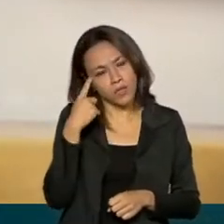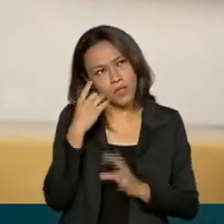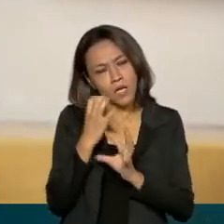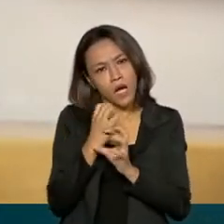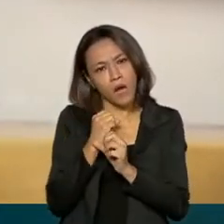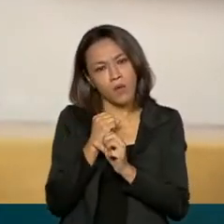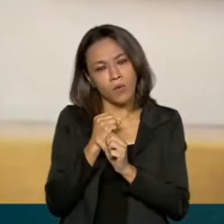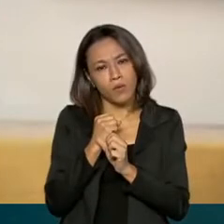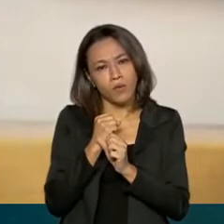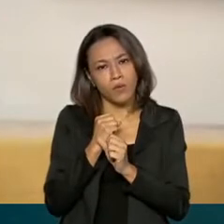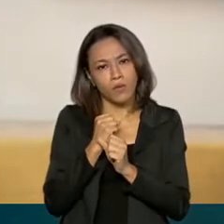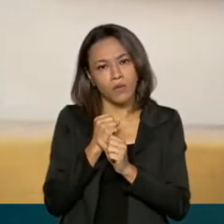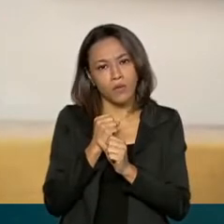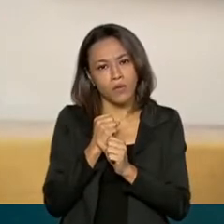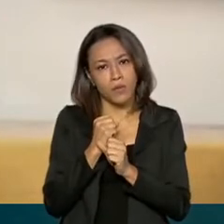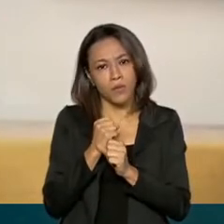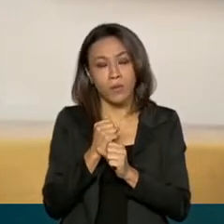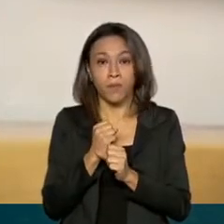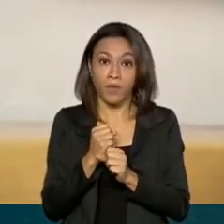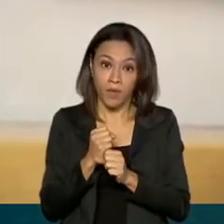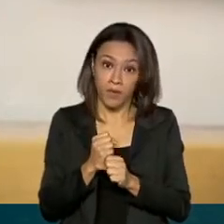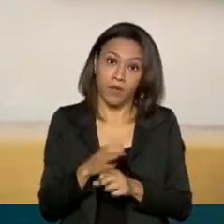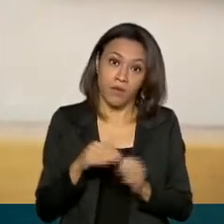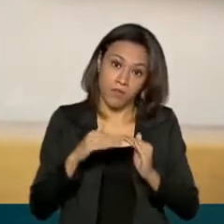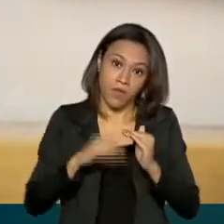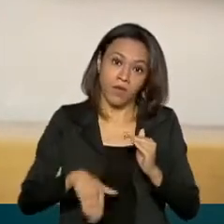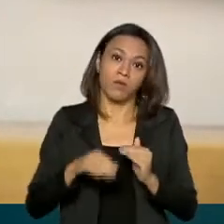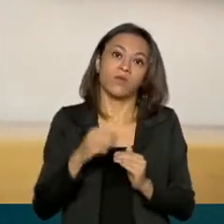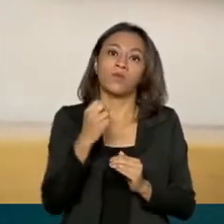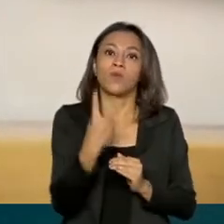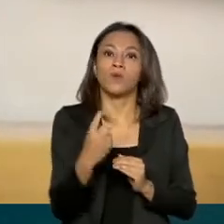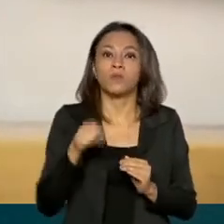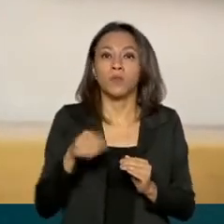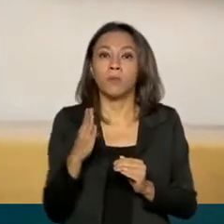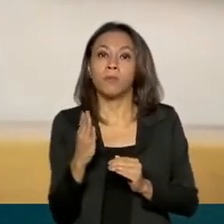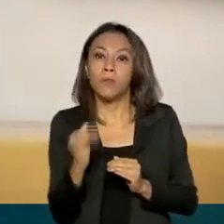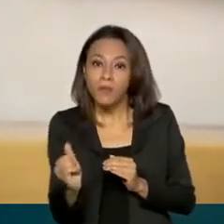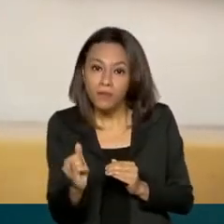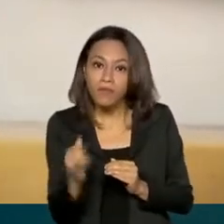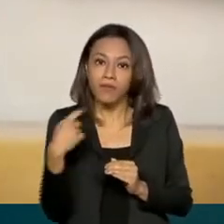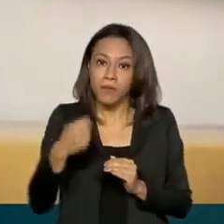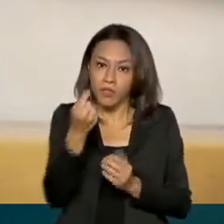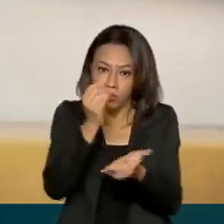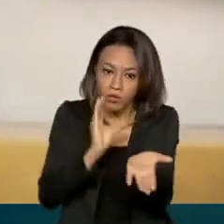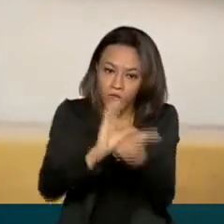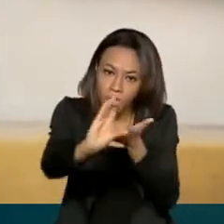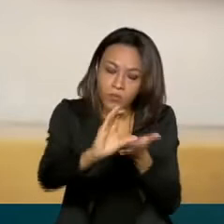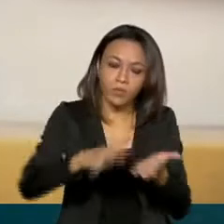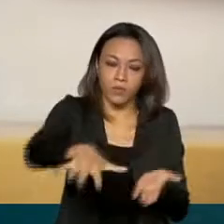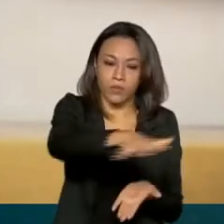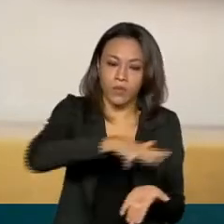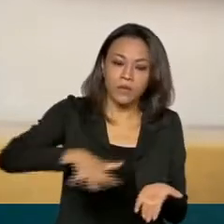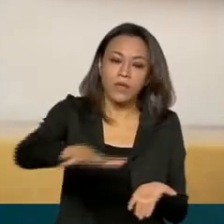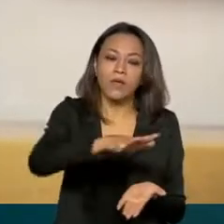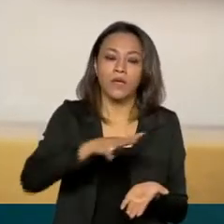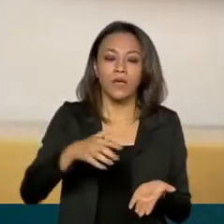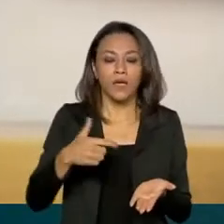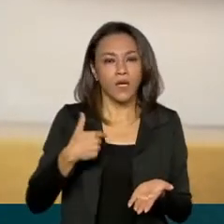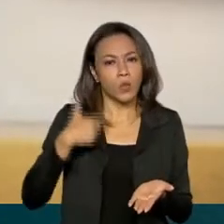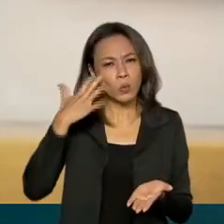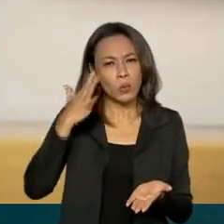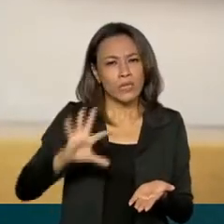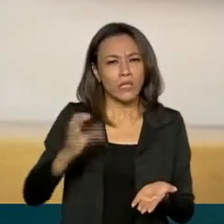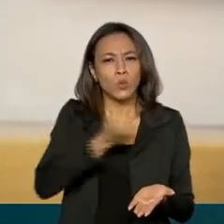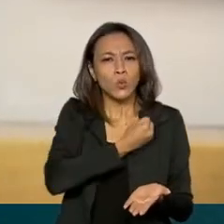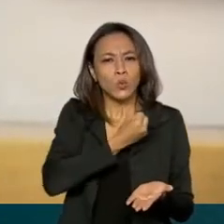cálculos preliminares, menos 2,6 bi, vão exigir uns 2 bilhões de capex para isso, de investimentos. Eu não estou com todos os